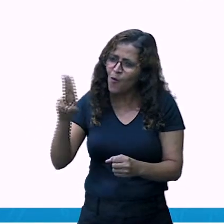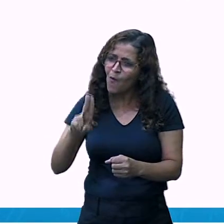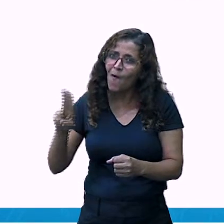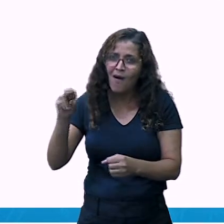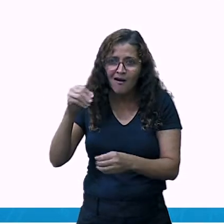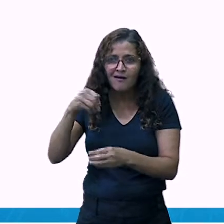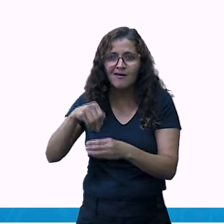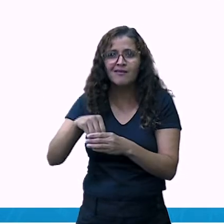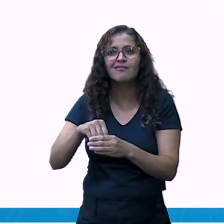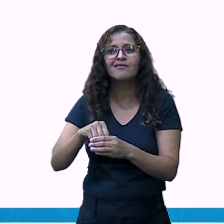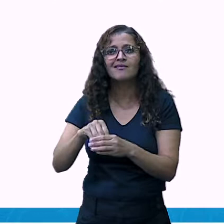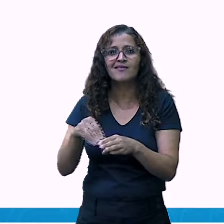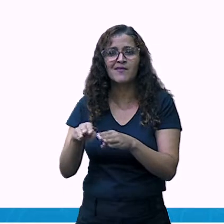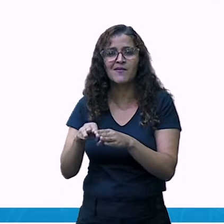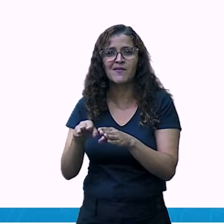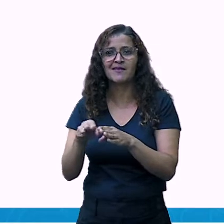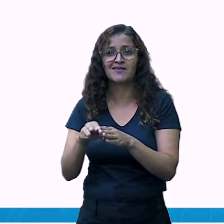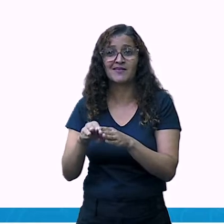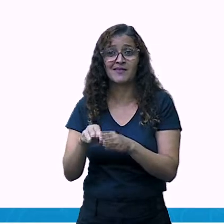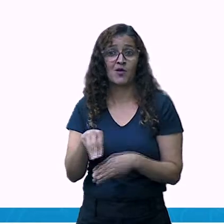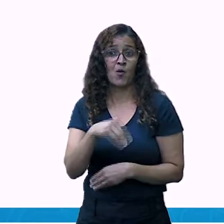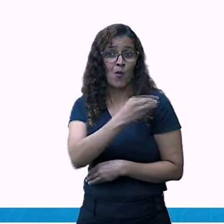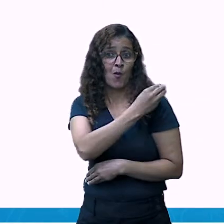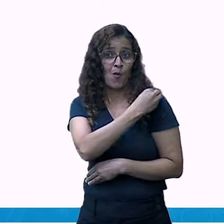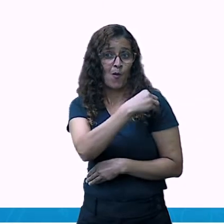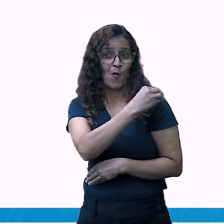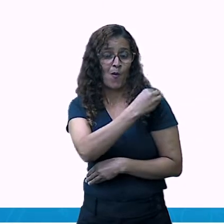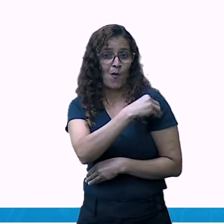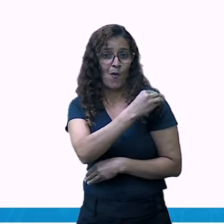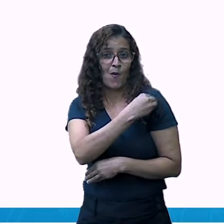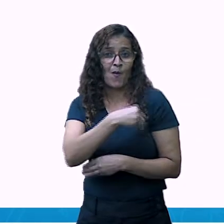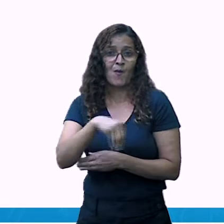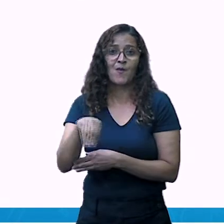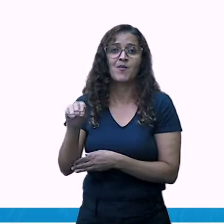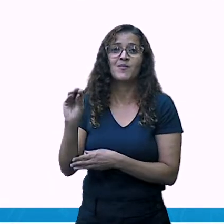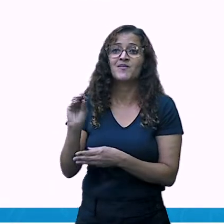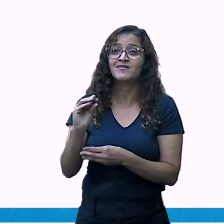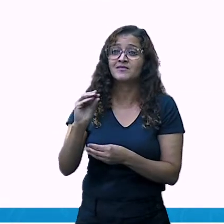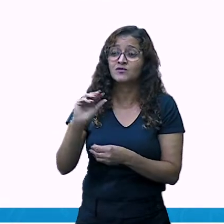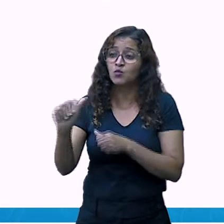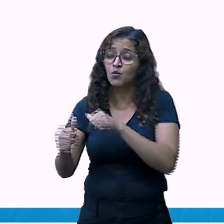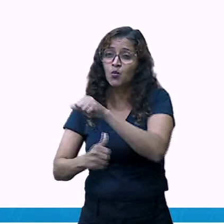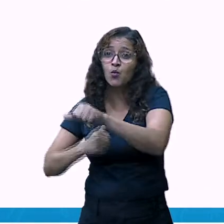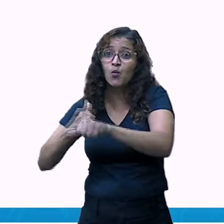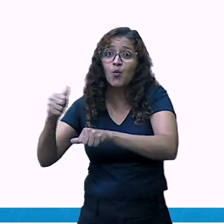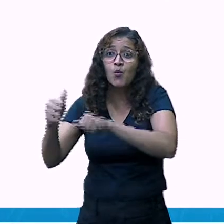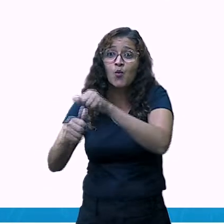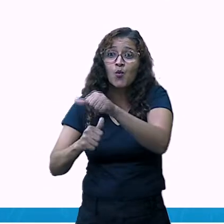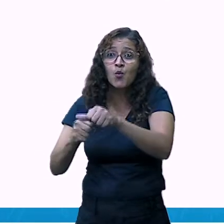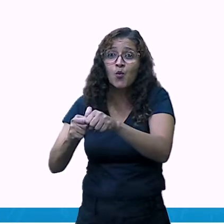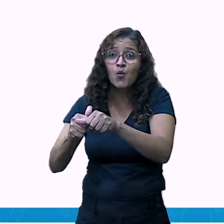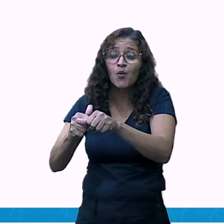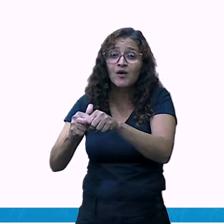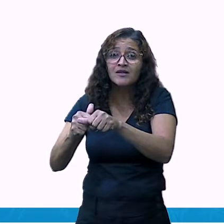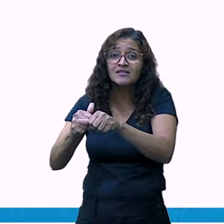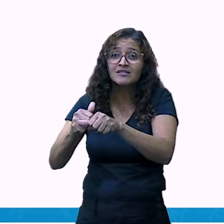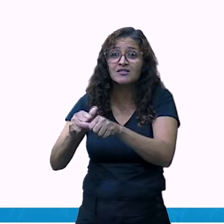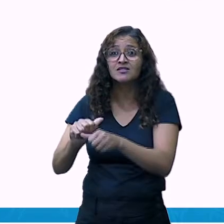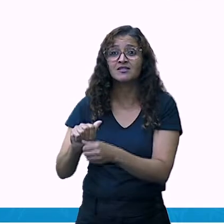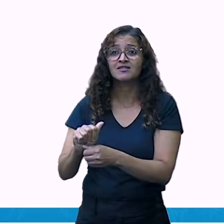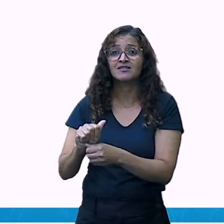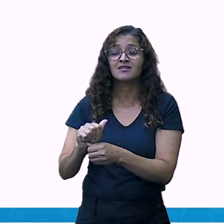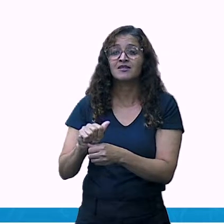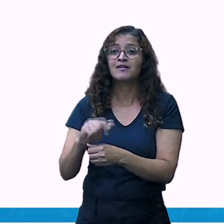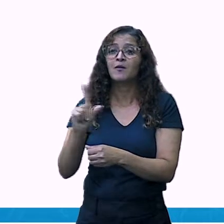do álcool etílico em ácido acético, conhecido como vinagre.